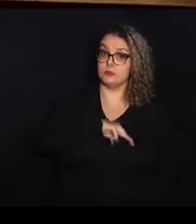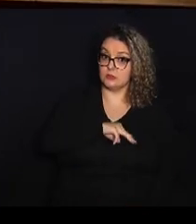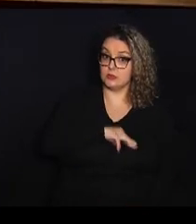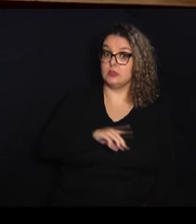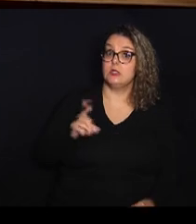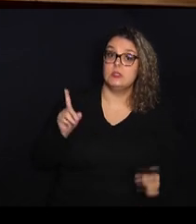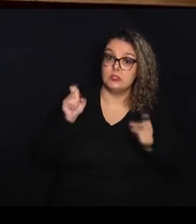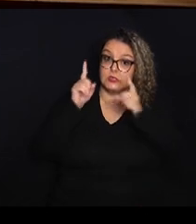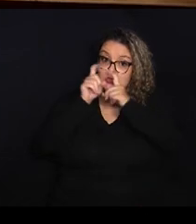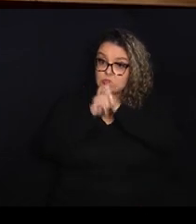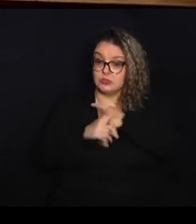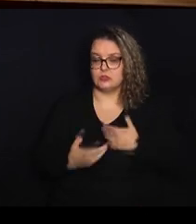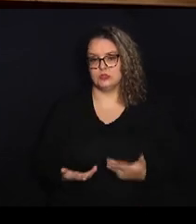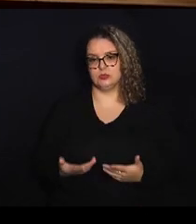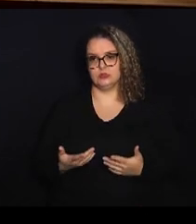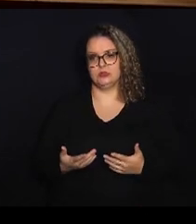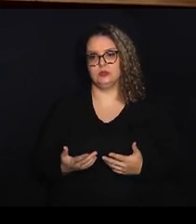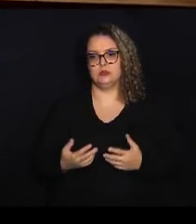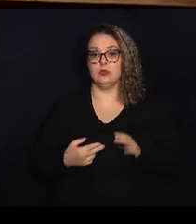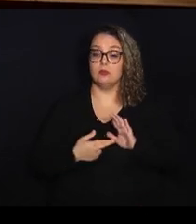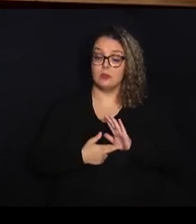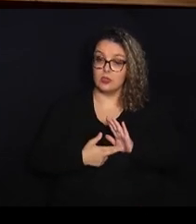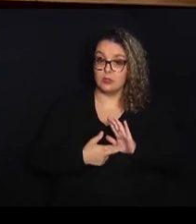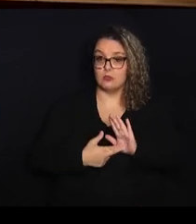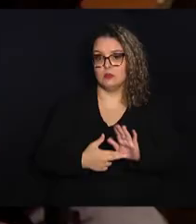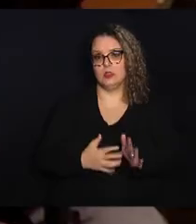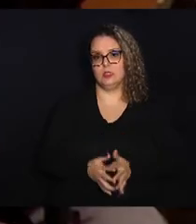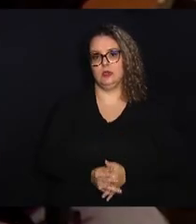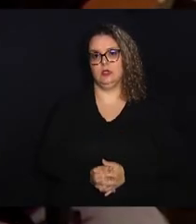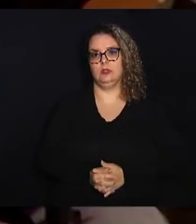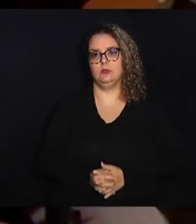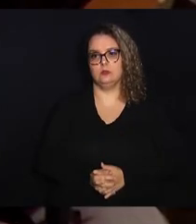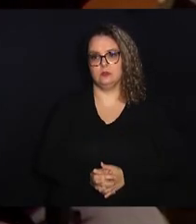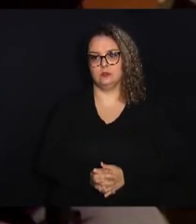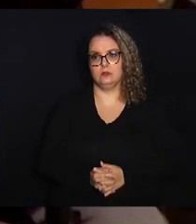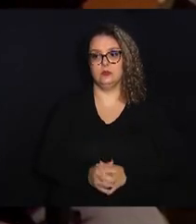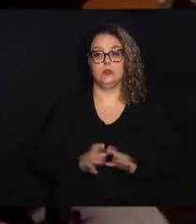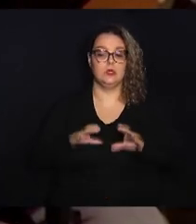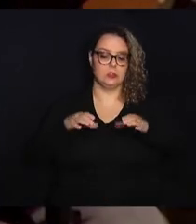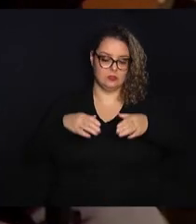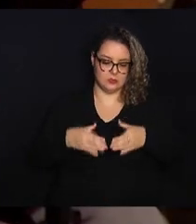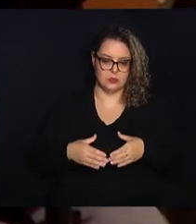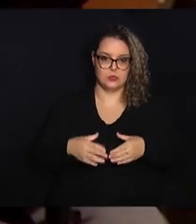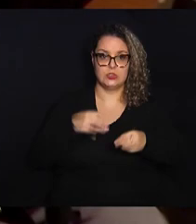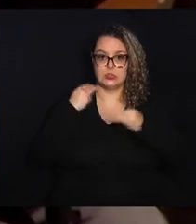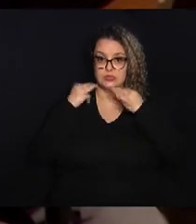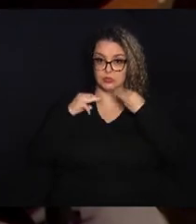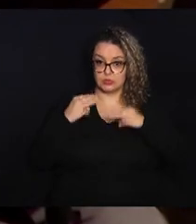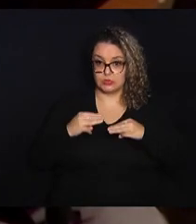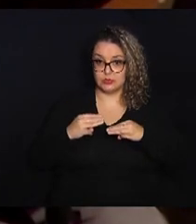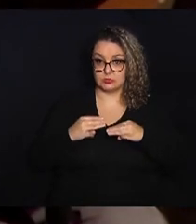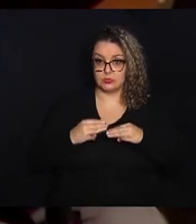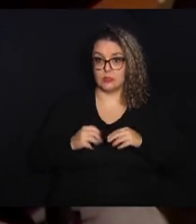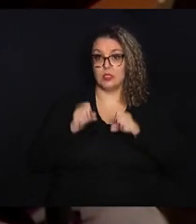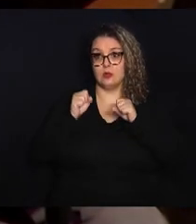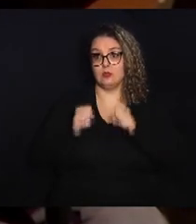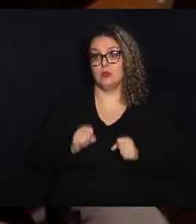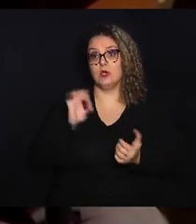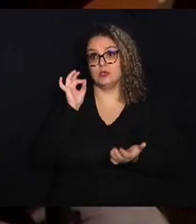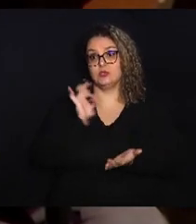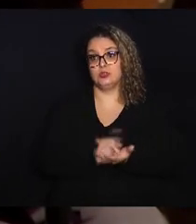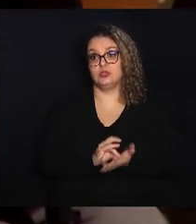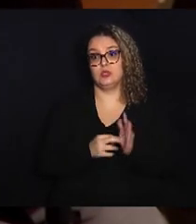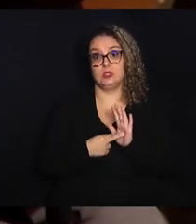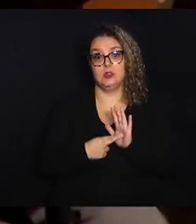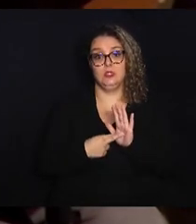árdua para uma representatividade desse agrupamento de músicos, para que ela possa de fato